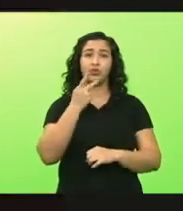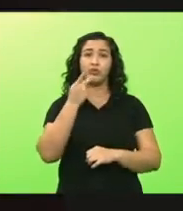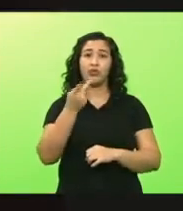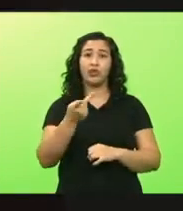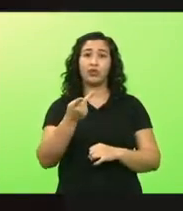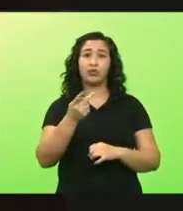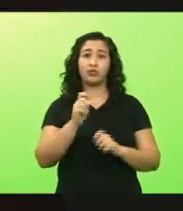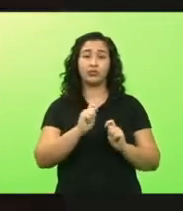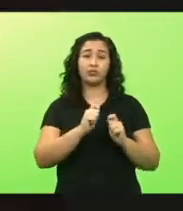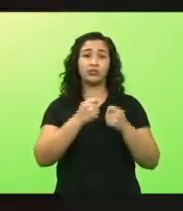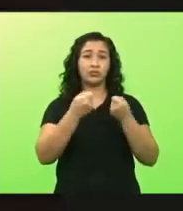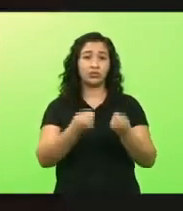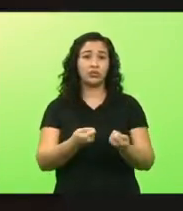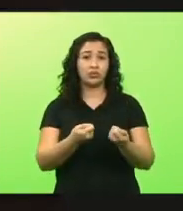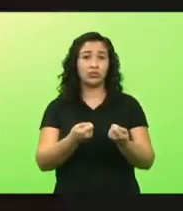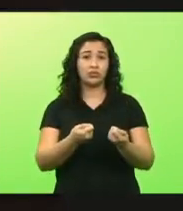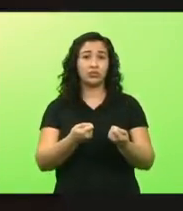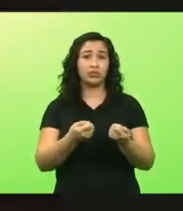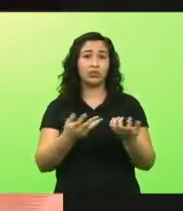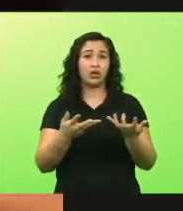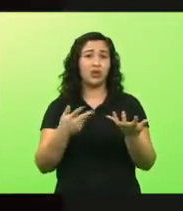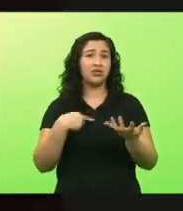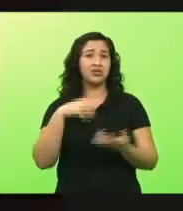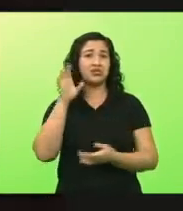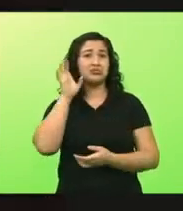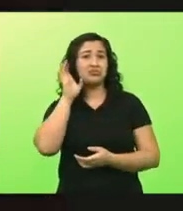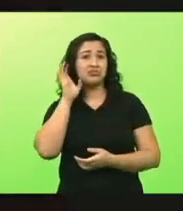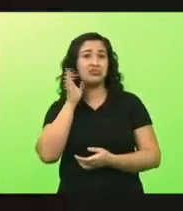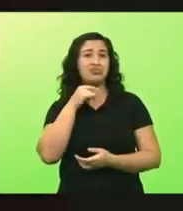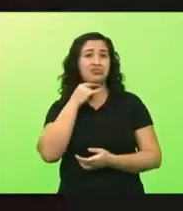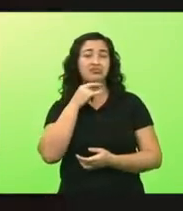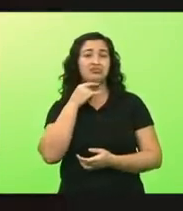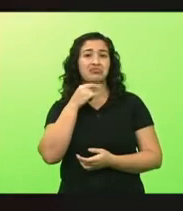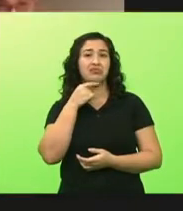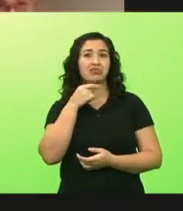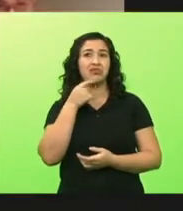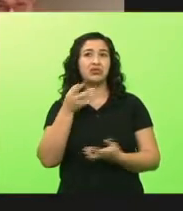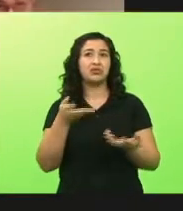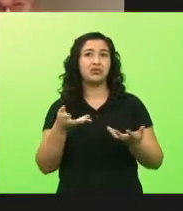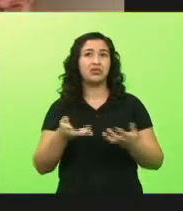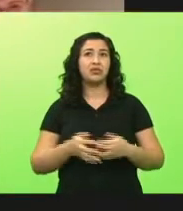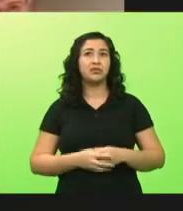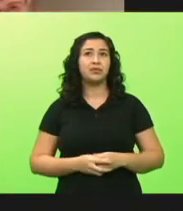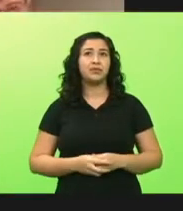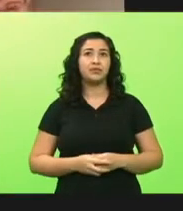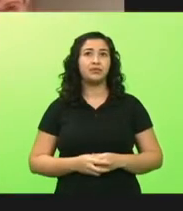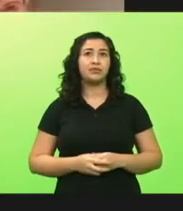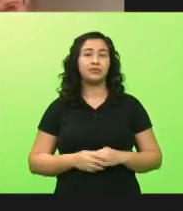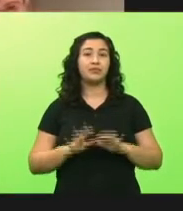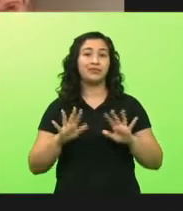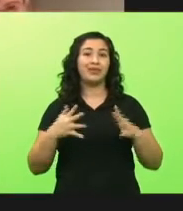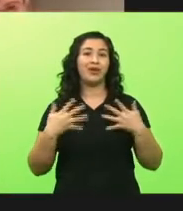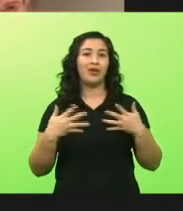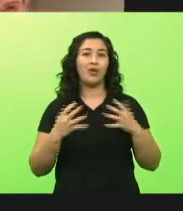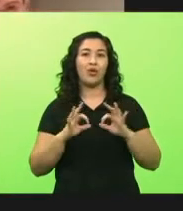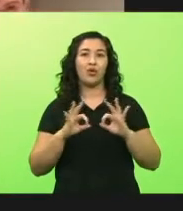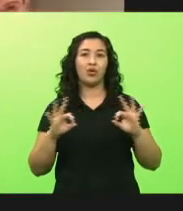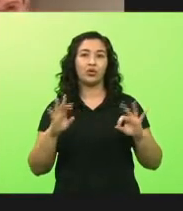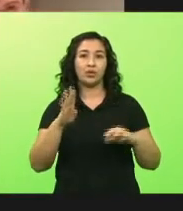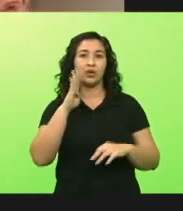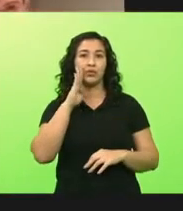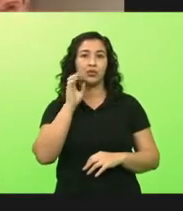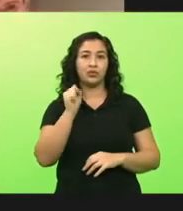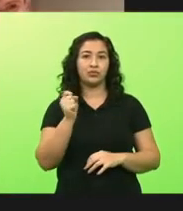do projeto, nós ficamos num delay e a gente não conseguiu ver efetivamente o que está acontecendo. Mas isso será uma alegria enorme para o deputado Bruno